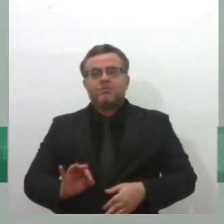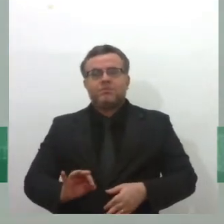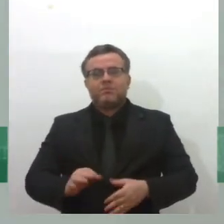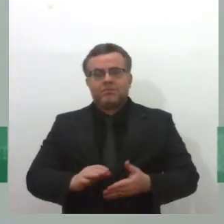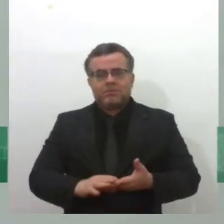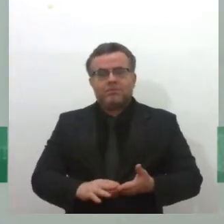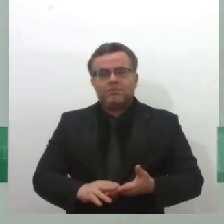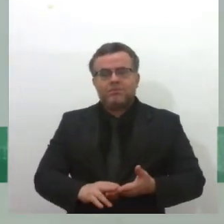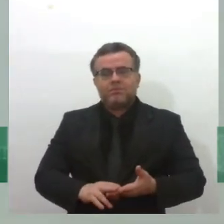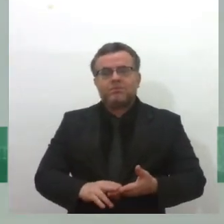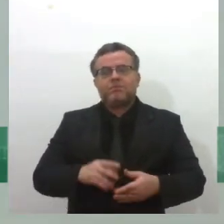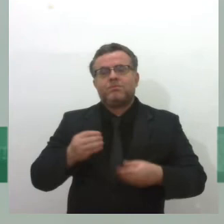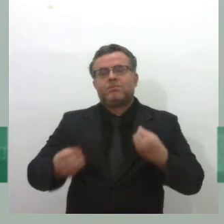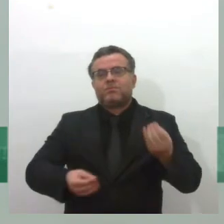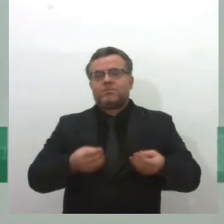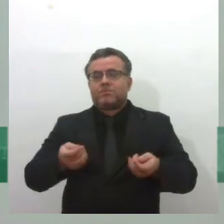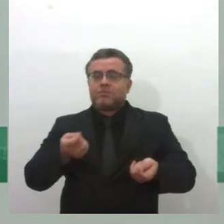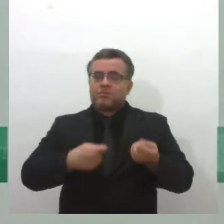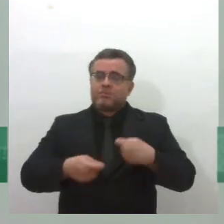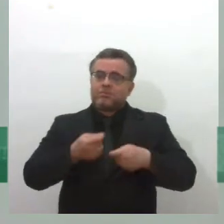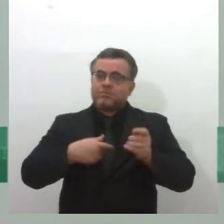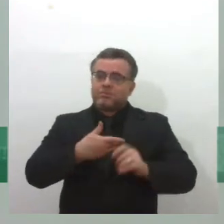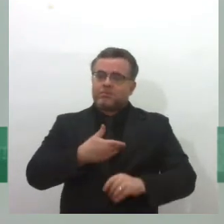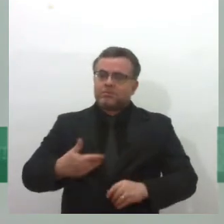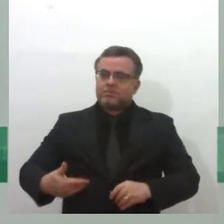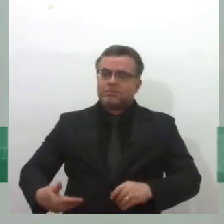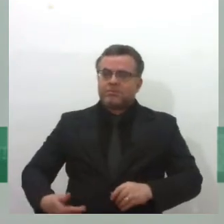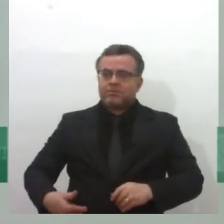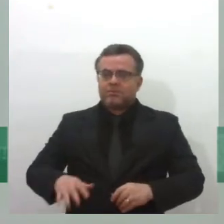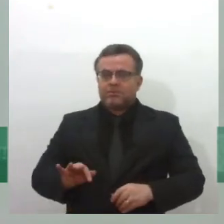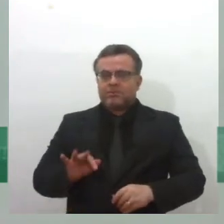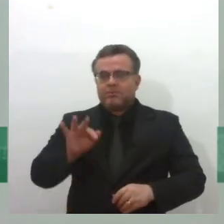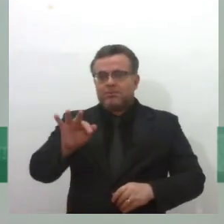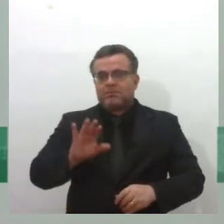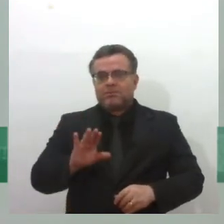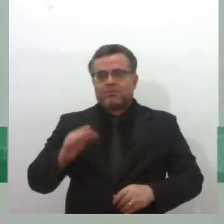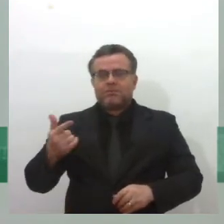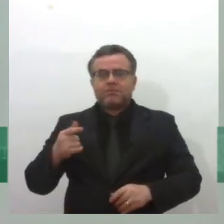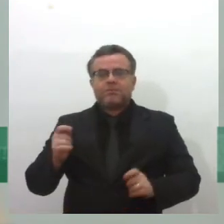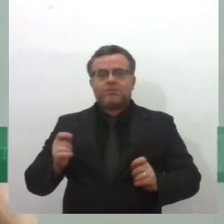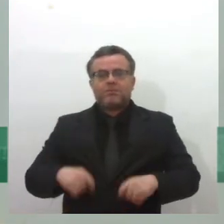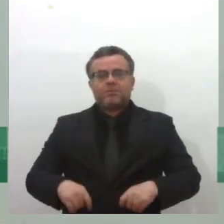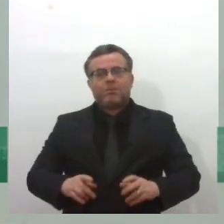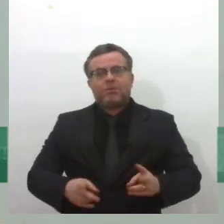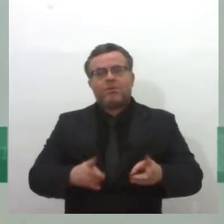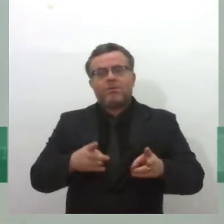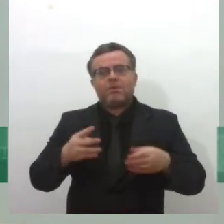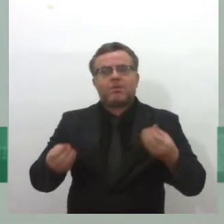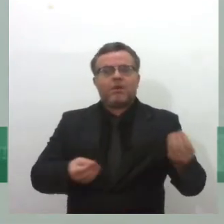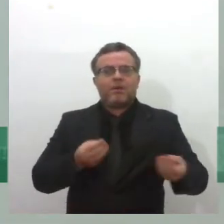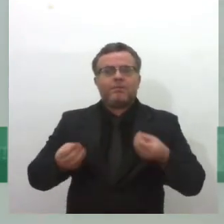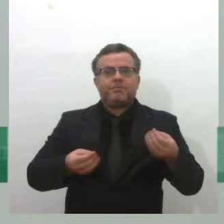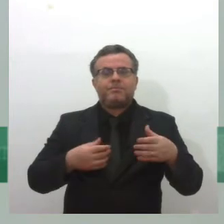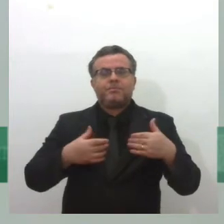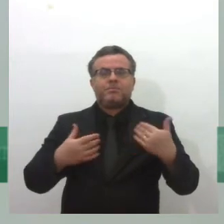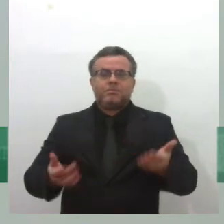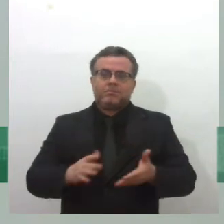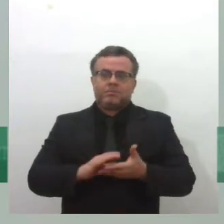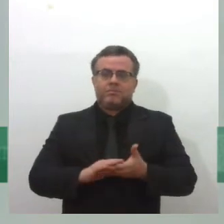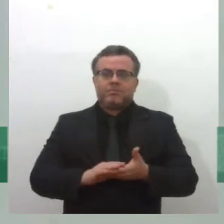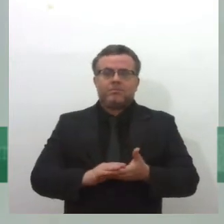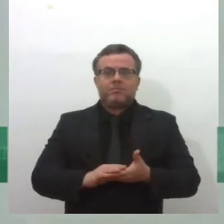os administradores públicos do futuro também. Então, já ter essa formação, essa